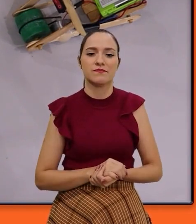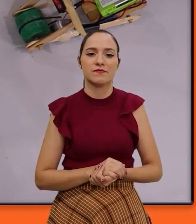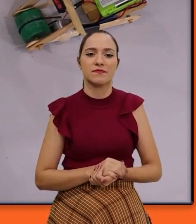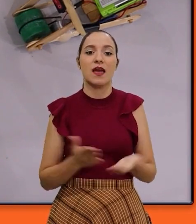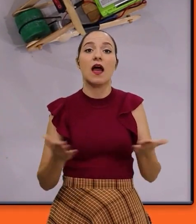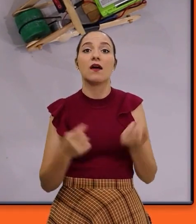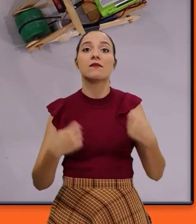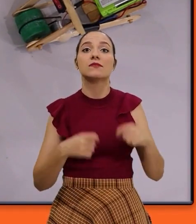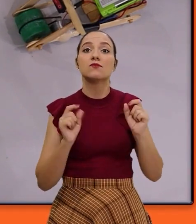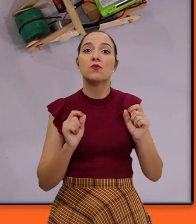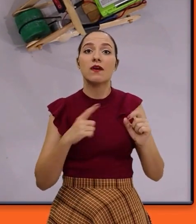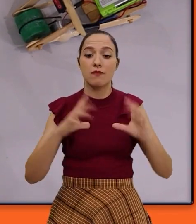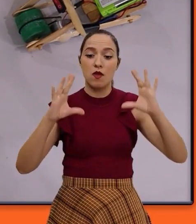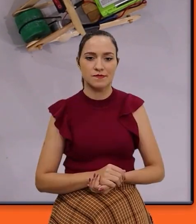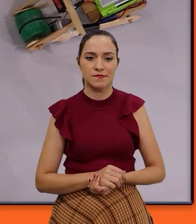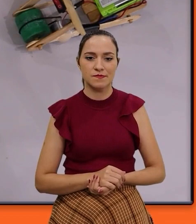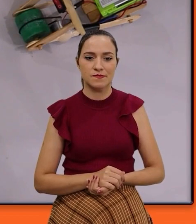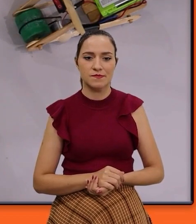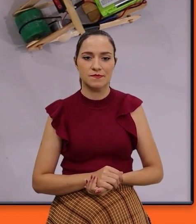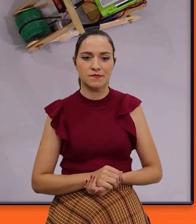agora precisamos colocar ele aqui.